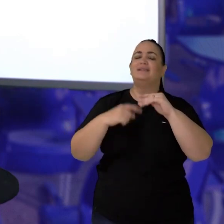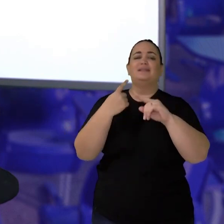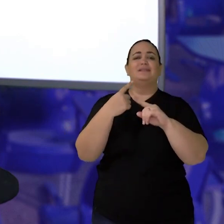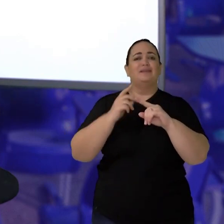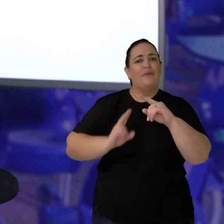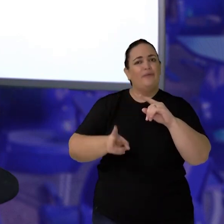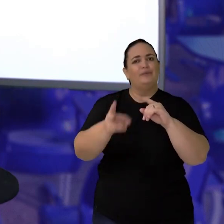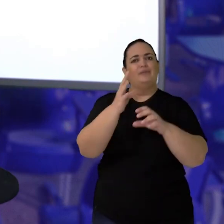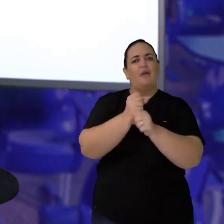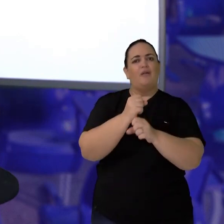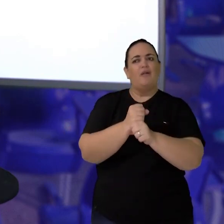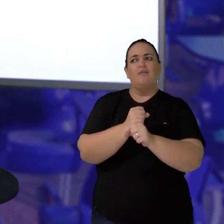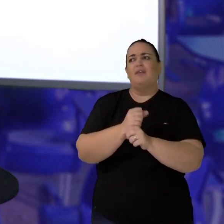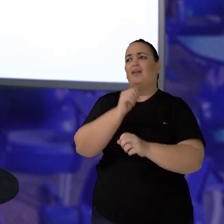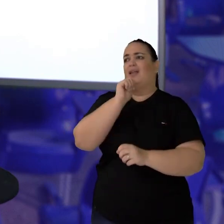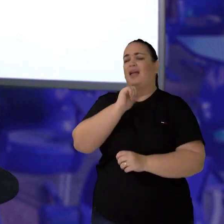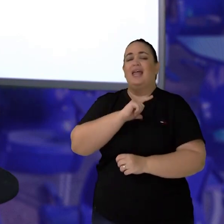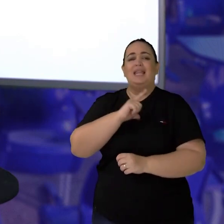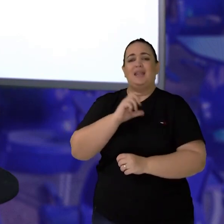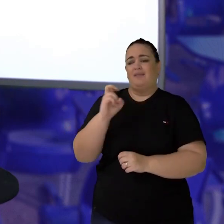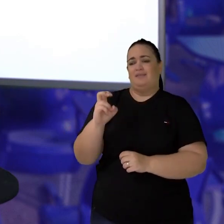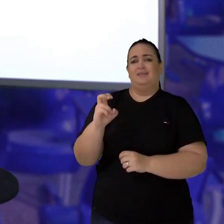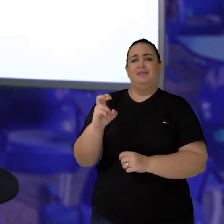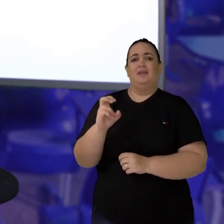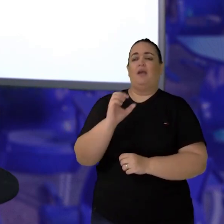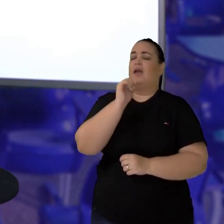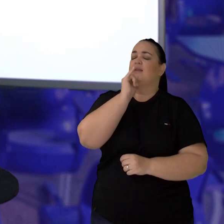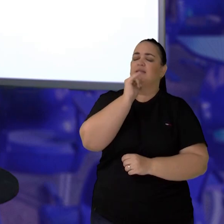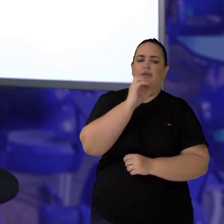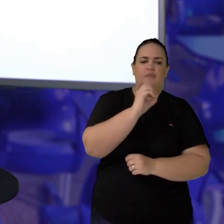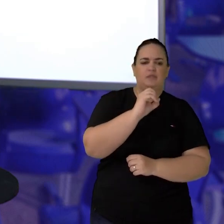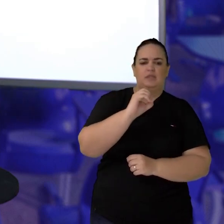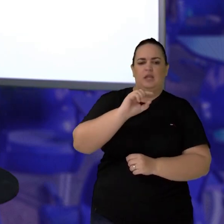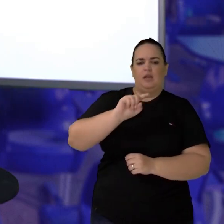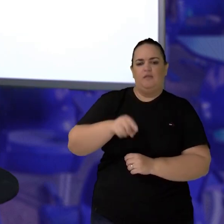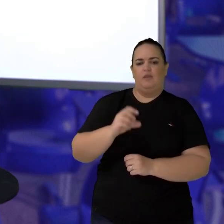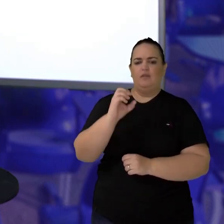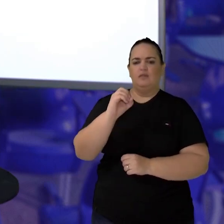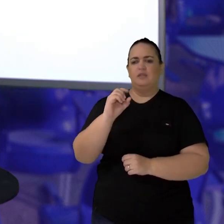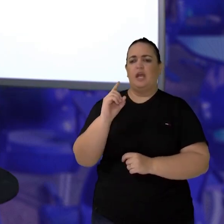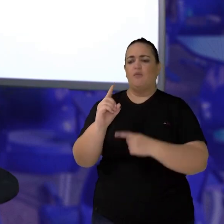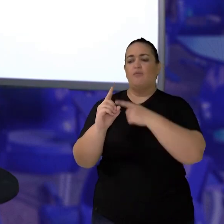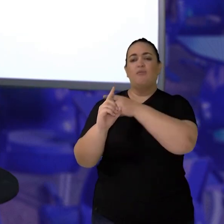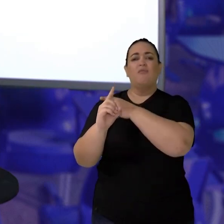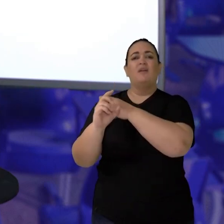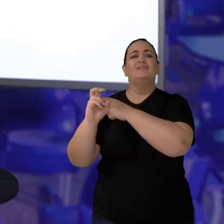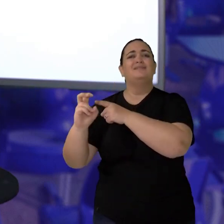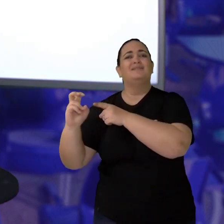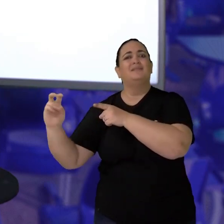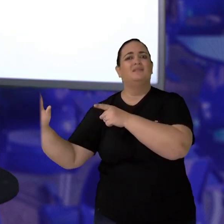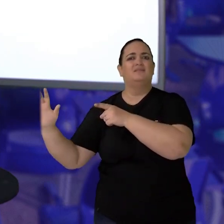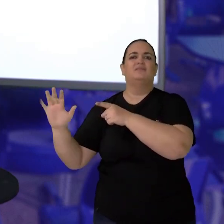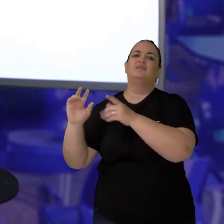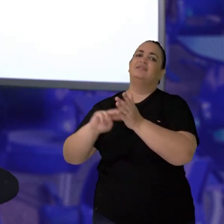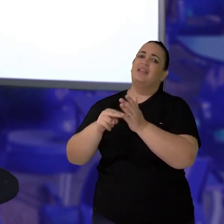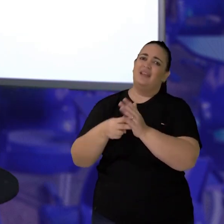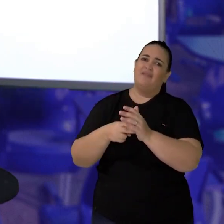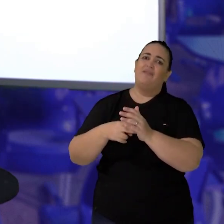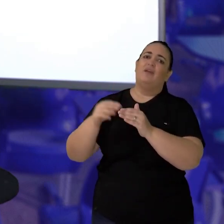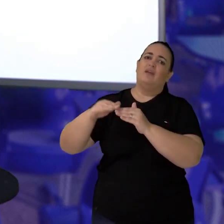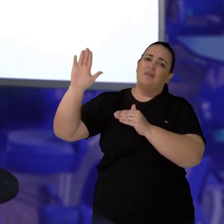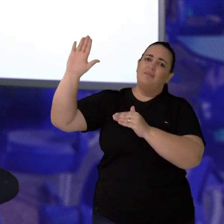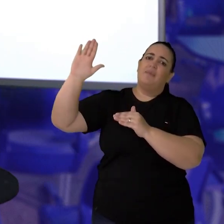5 depois do 1, beleza? E esse 5 depois do 1 me diz o seguinte, que esse número é maior